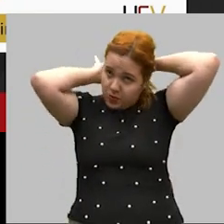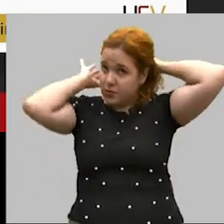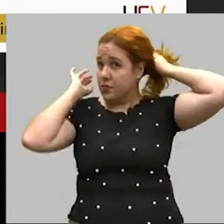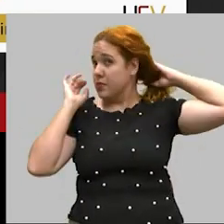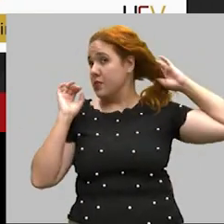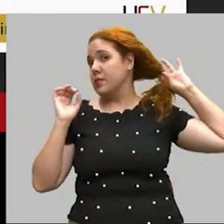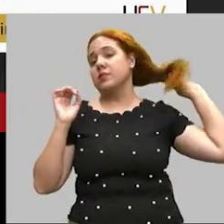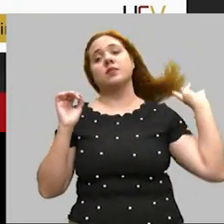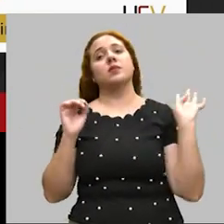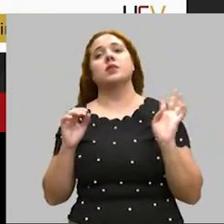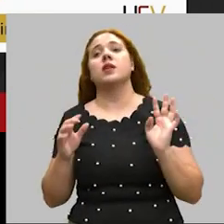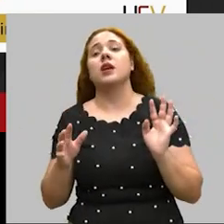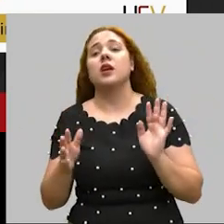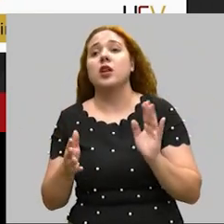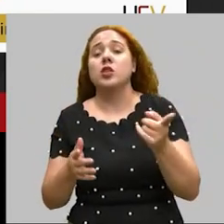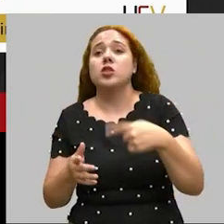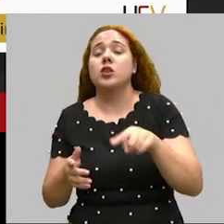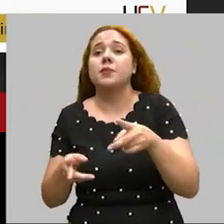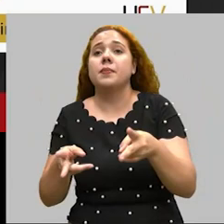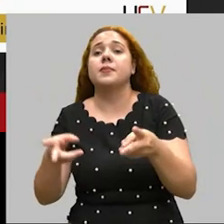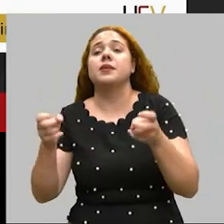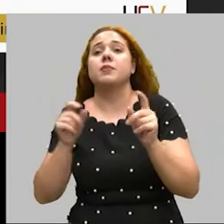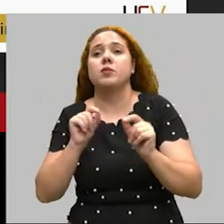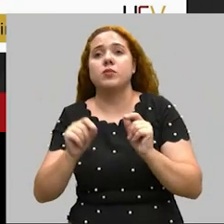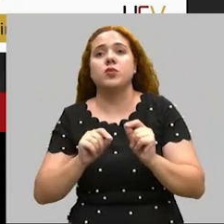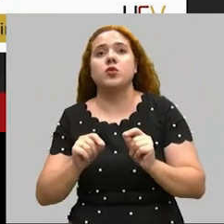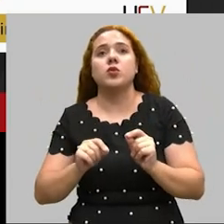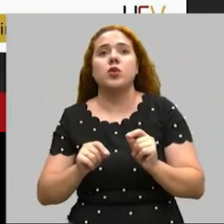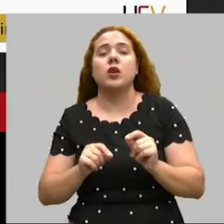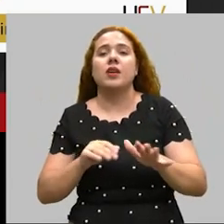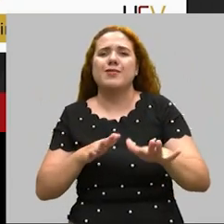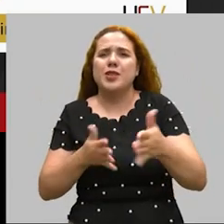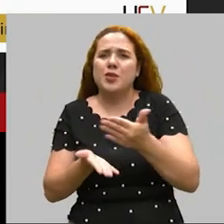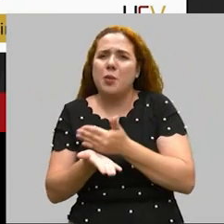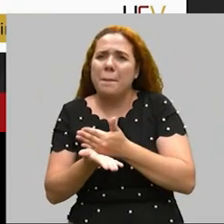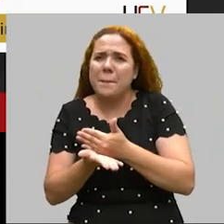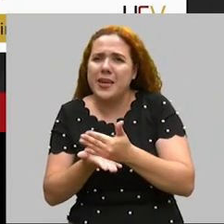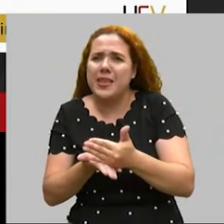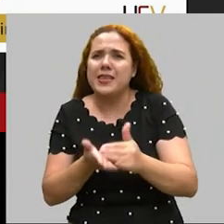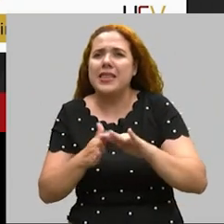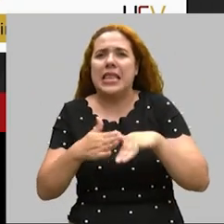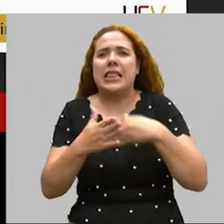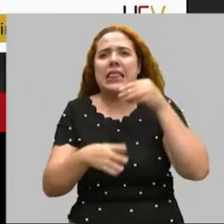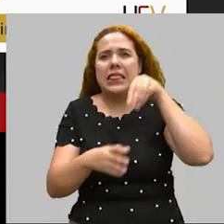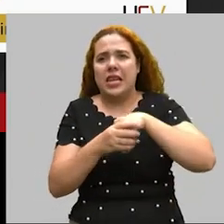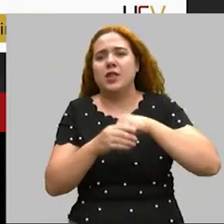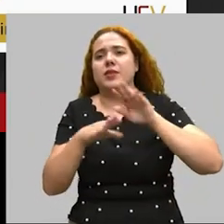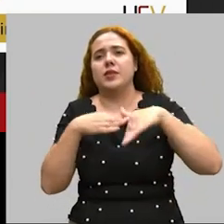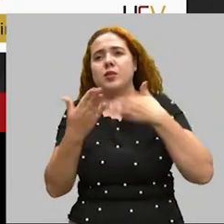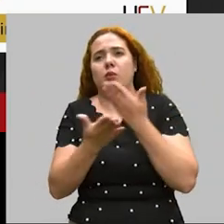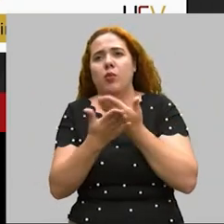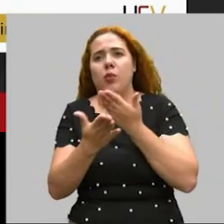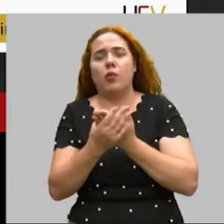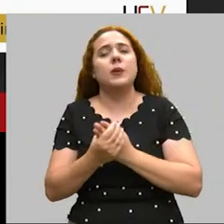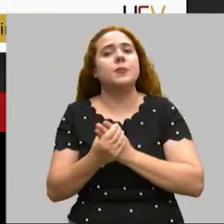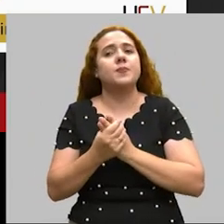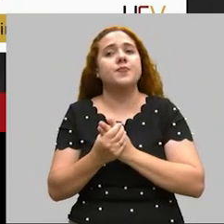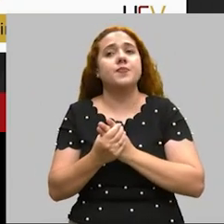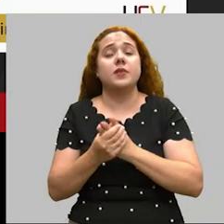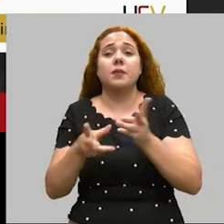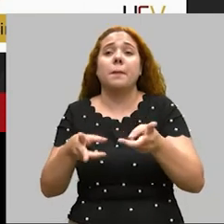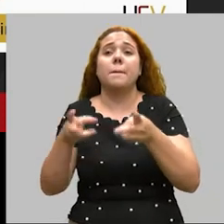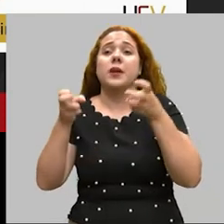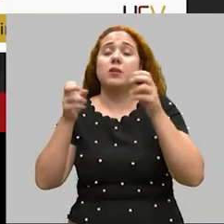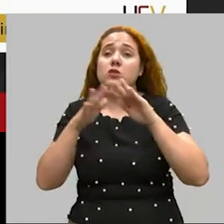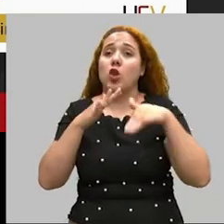chão da escola através do do do estágio supervisionado né a gente percebe que nas escolas tanto